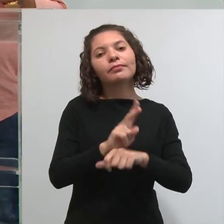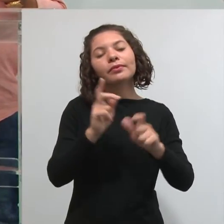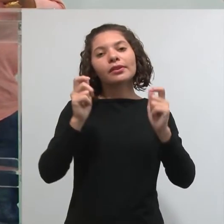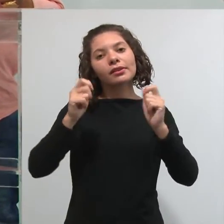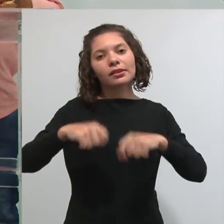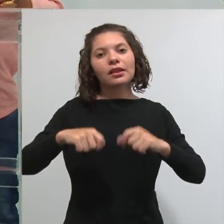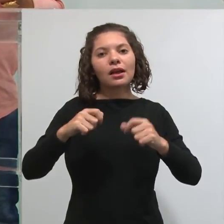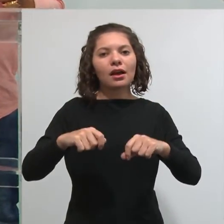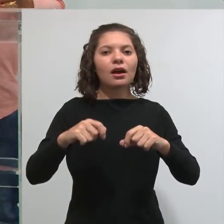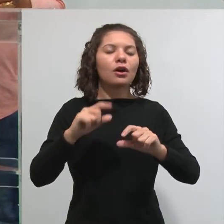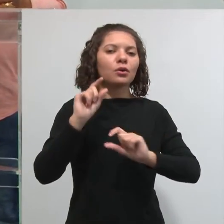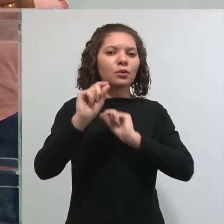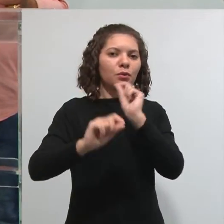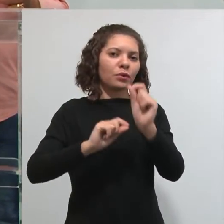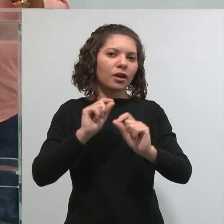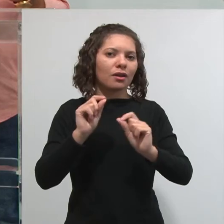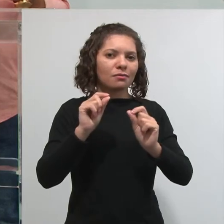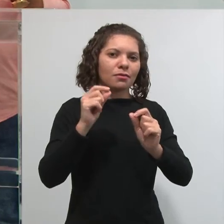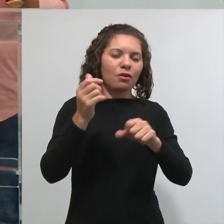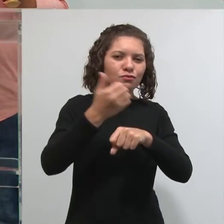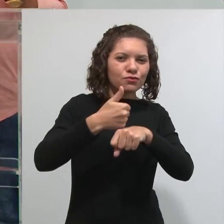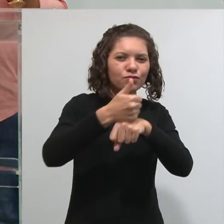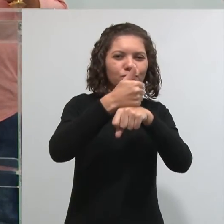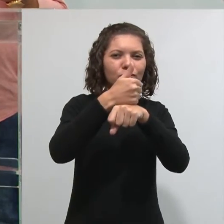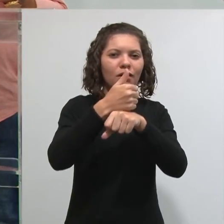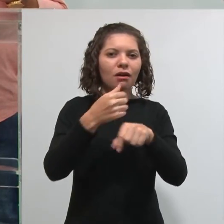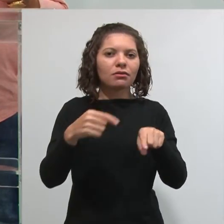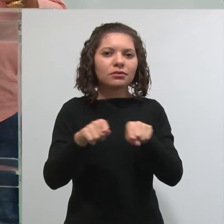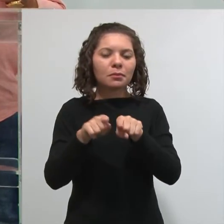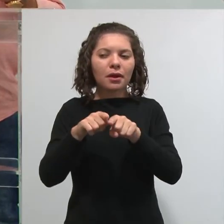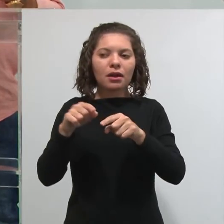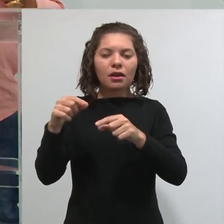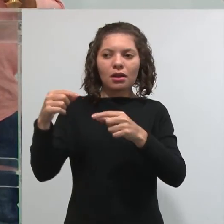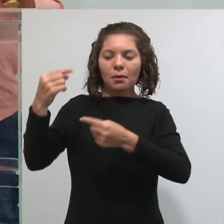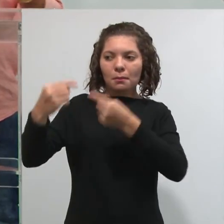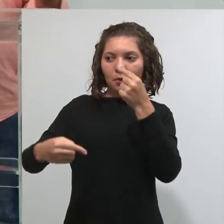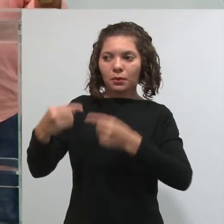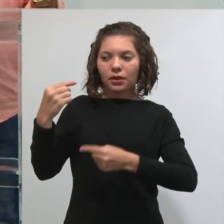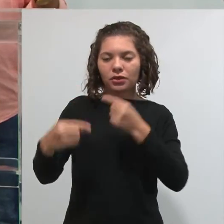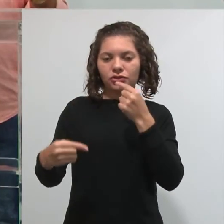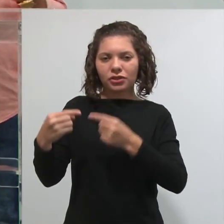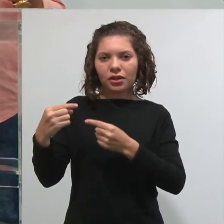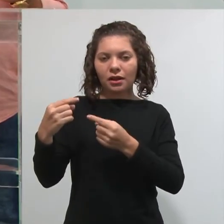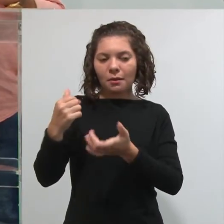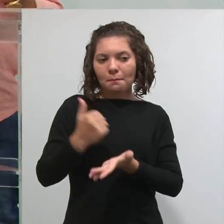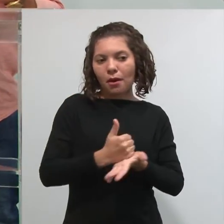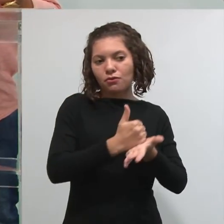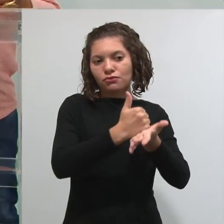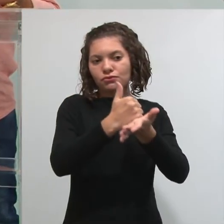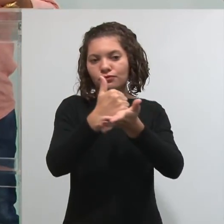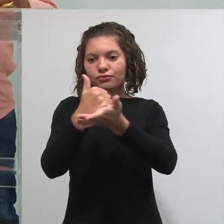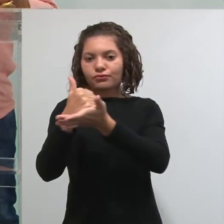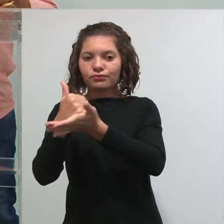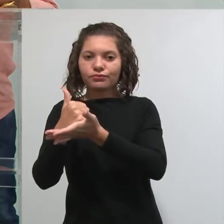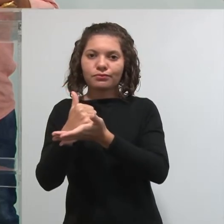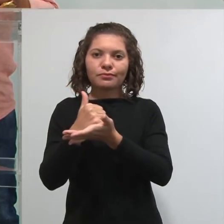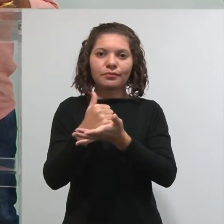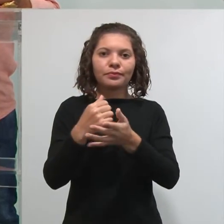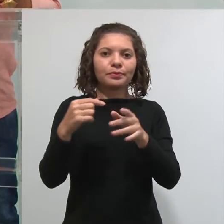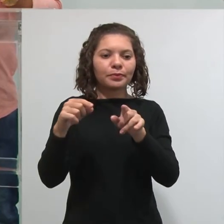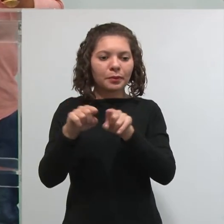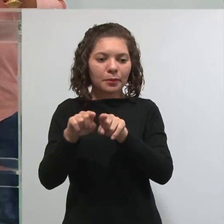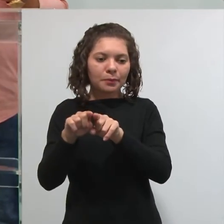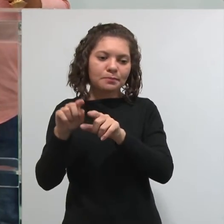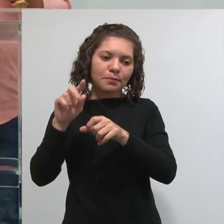mais profissional, para fazer com que as políticas elas sejam de fato direcionadas para demandas, né? E elas sejam avaliadas e